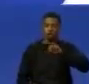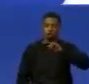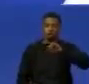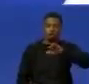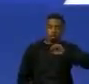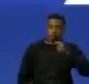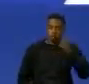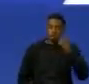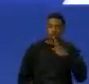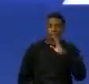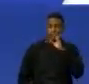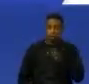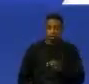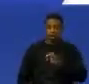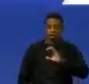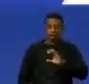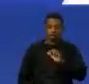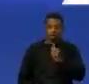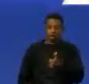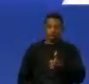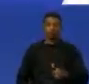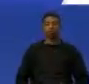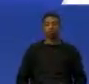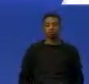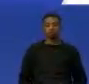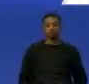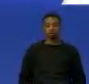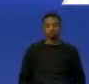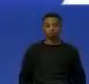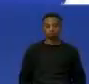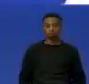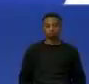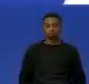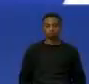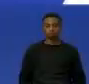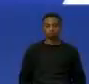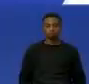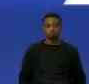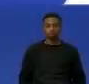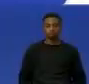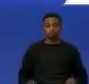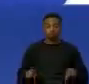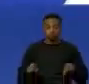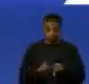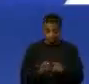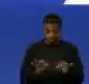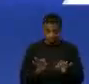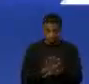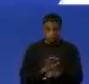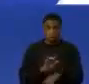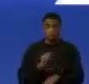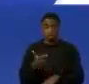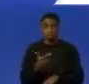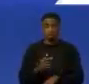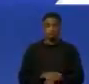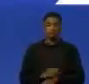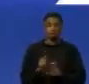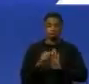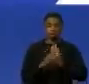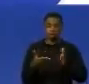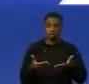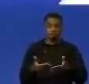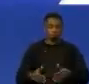filogenéticas, que a gente chega na letra C, de casa, de célula. Agora vamos partir para a nossa